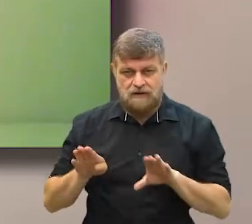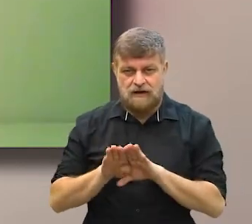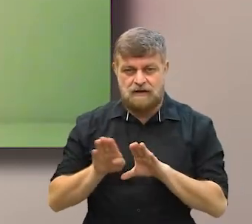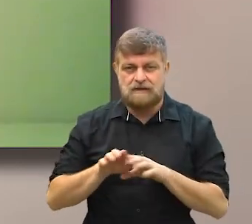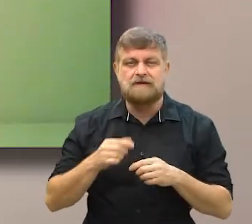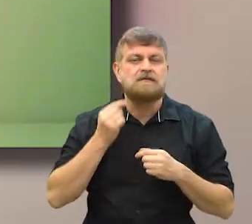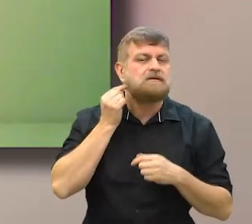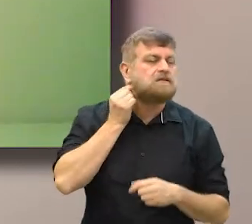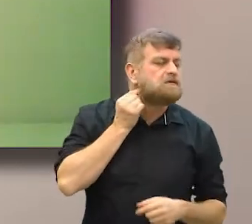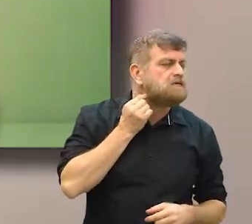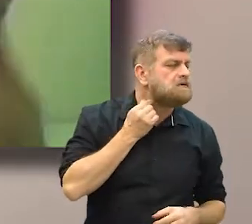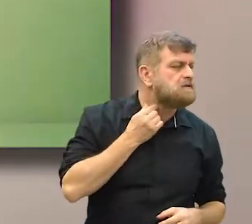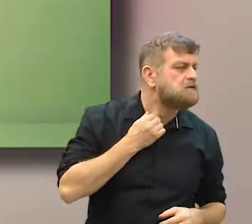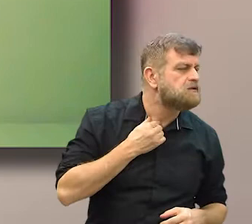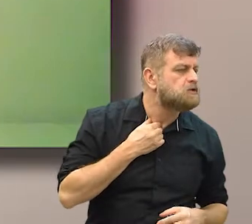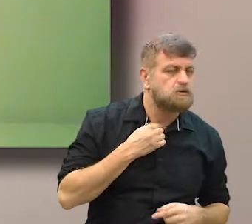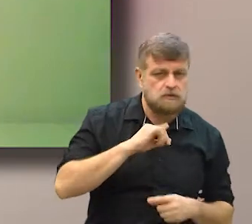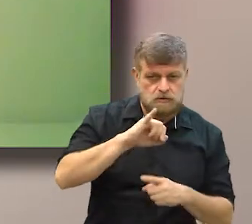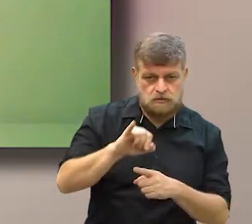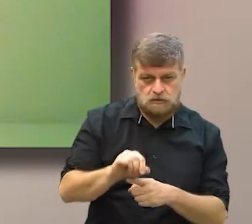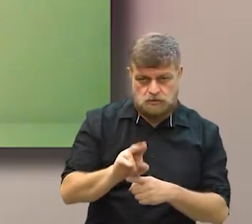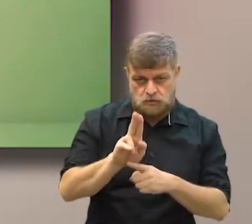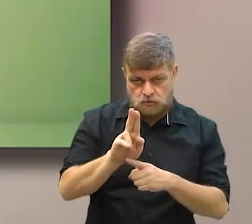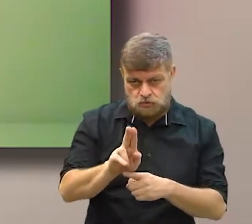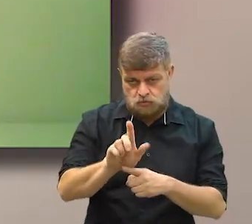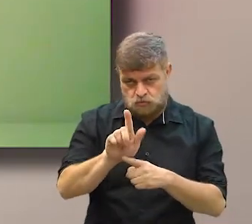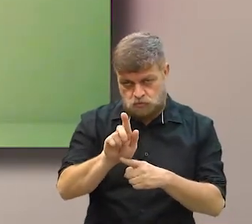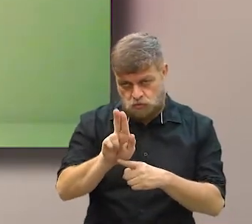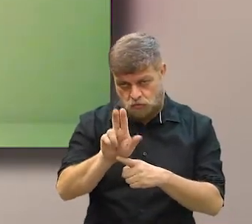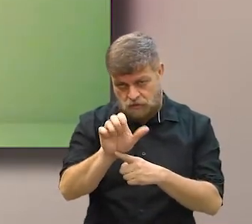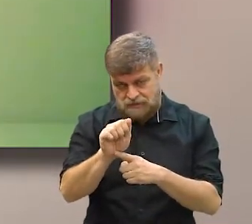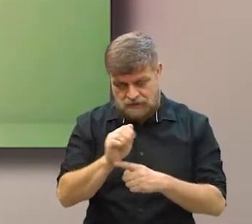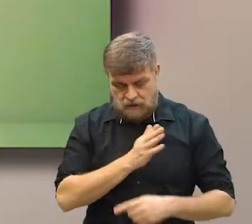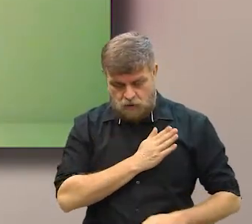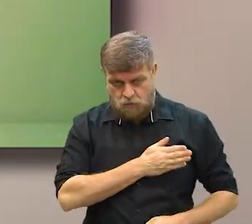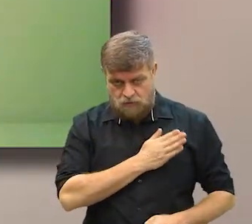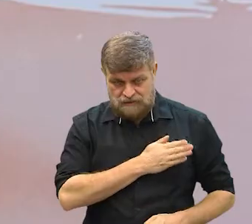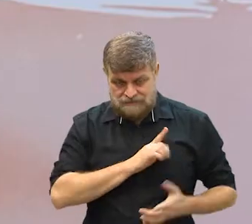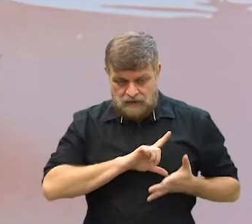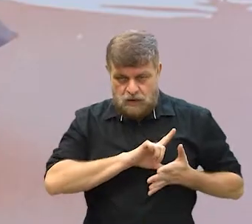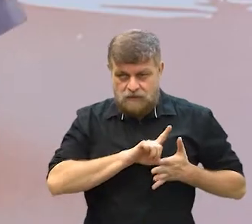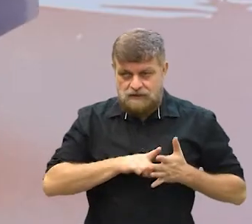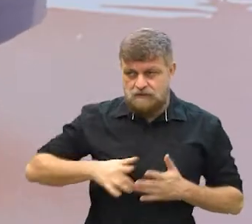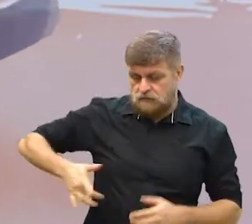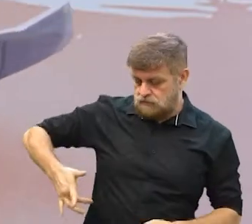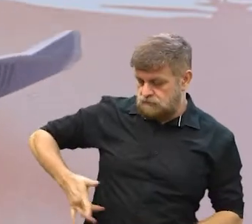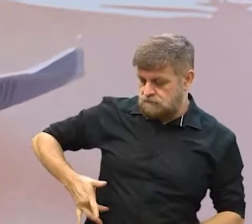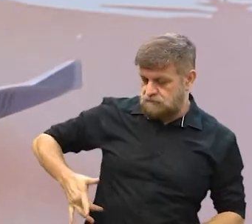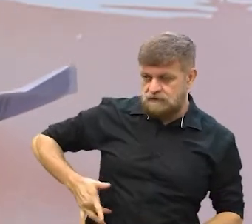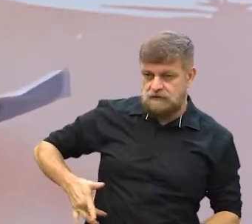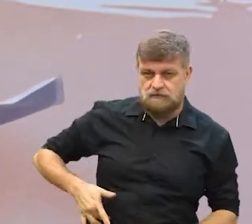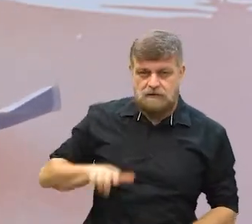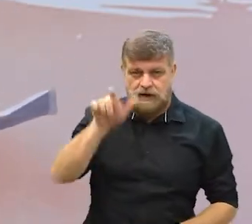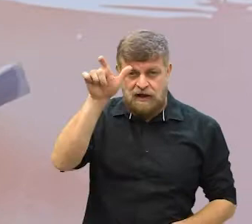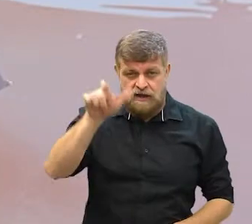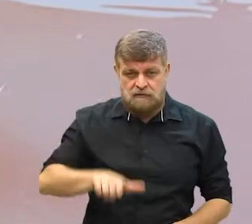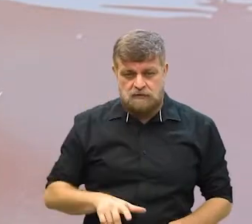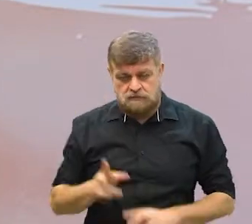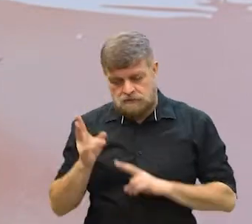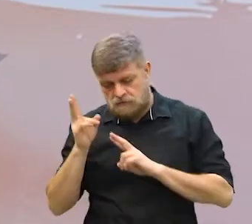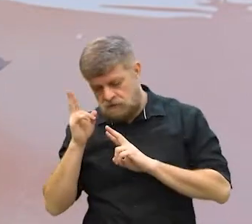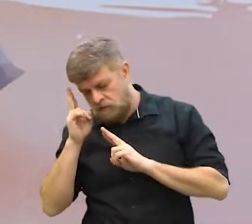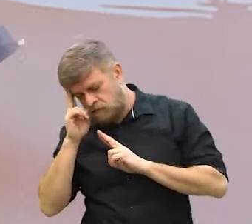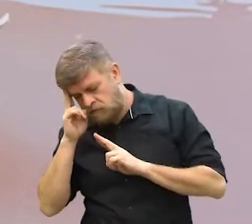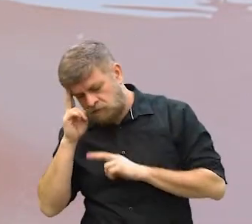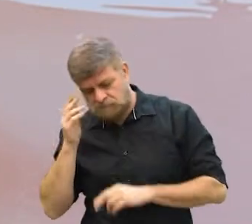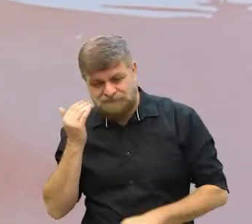terminar na nossa jugular e daí passam para o coração e vão até alcançar o fígado. E a partir do momento que a pessoa não dorme